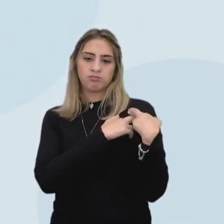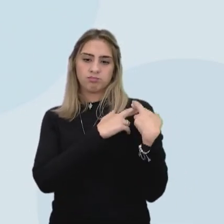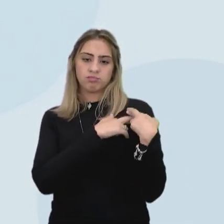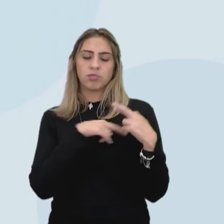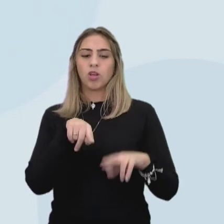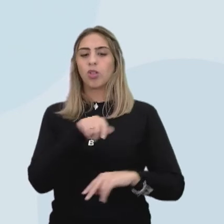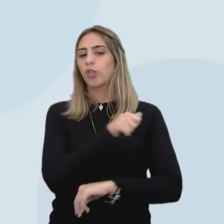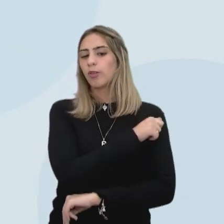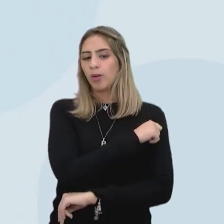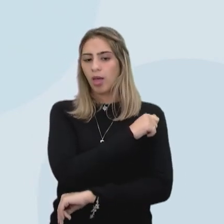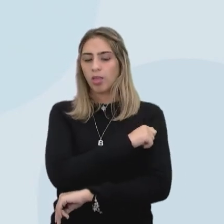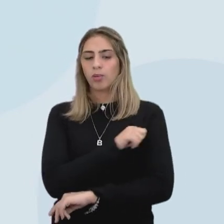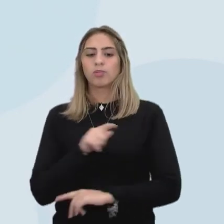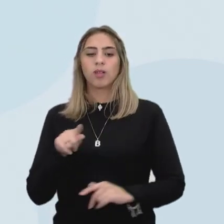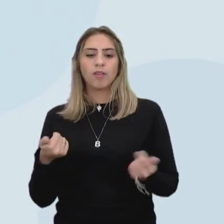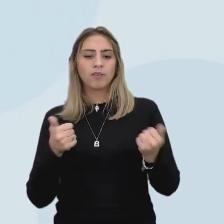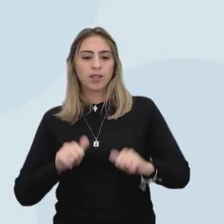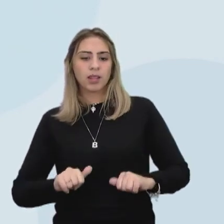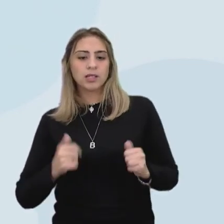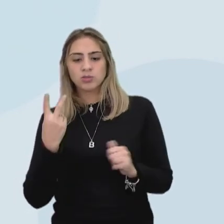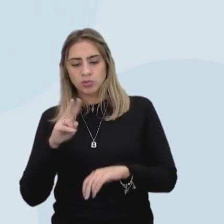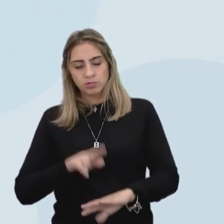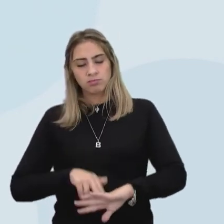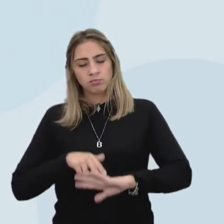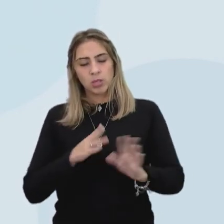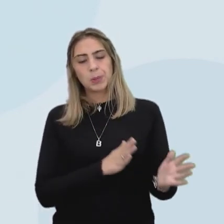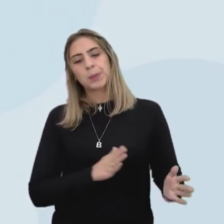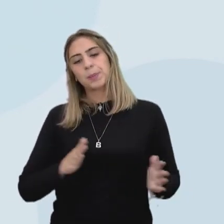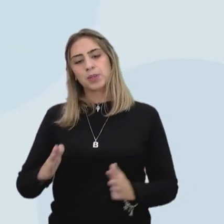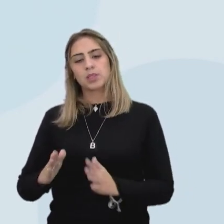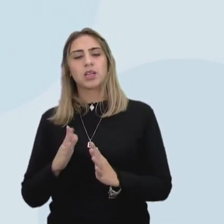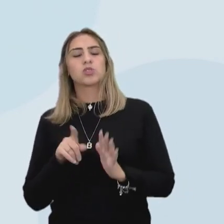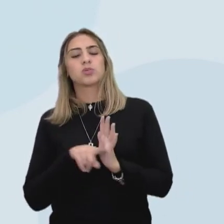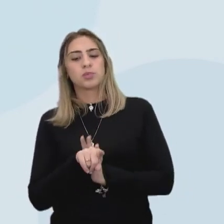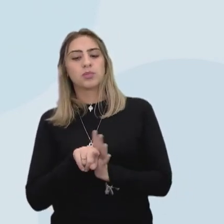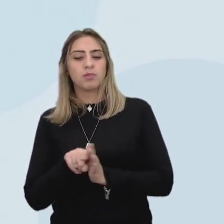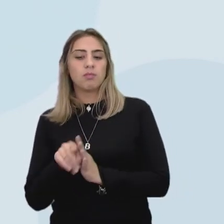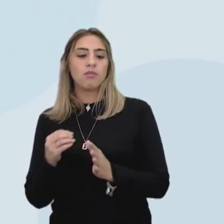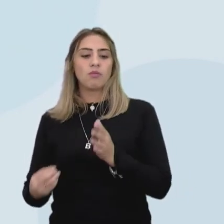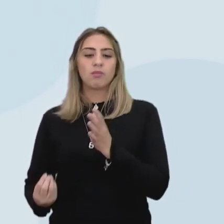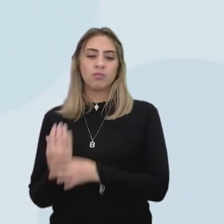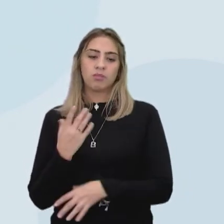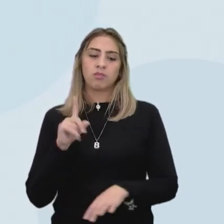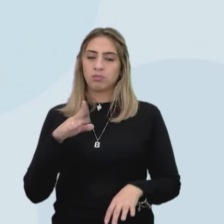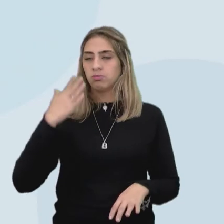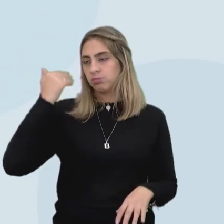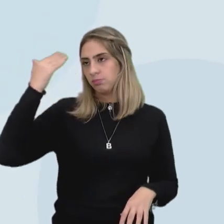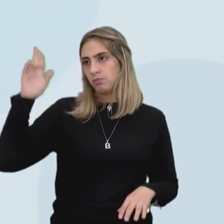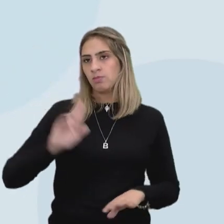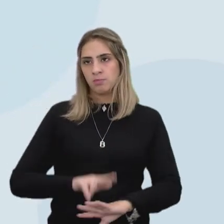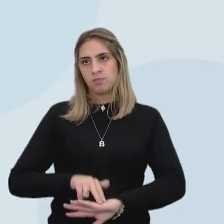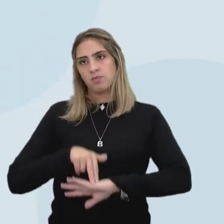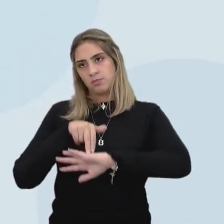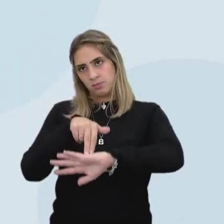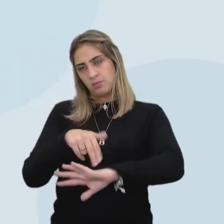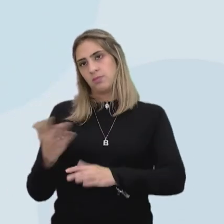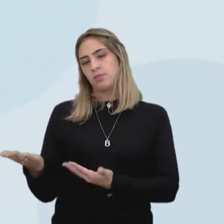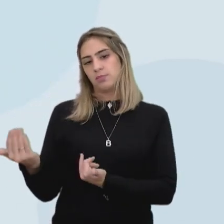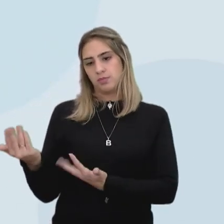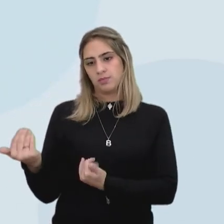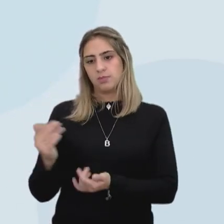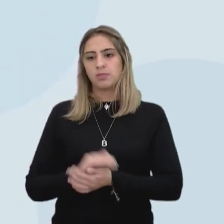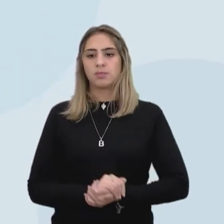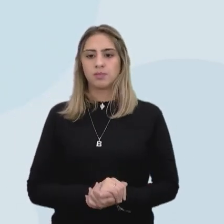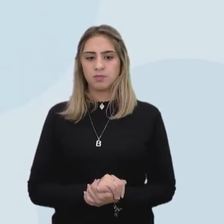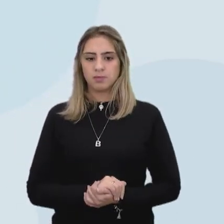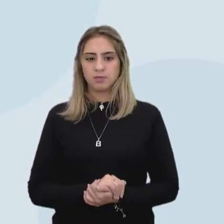do estudante ao avaliar sua atuação no processo de pesquisa e criação. É o famoso protagonismo juvenil,